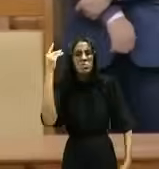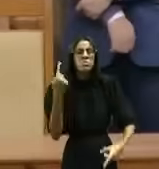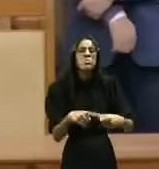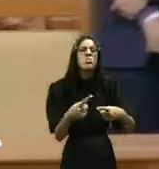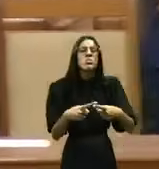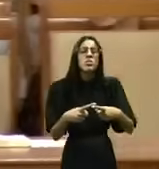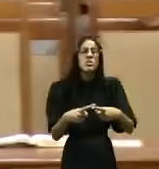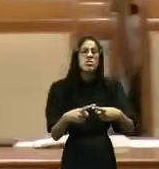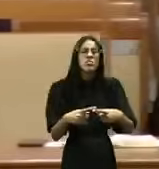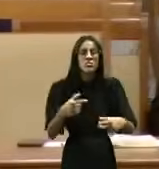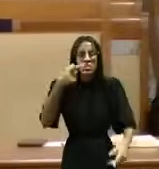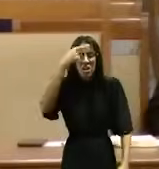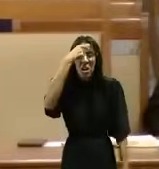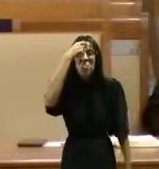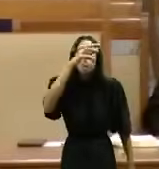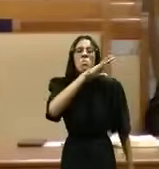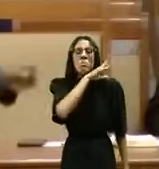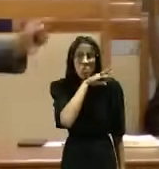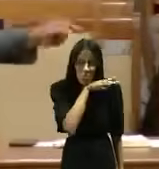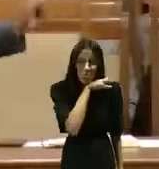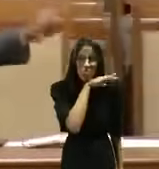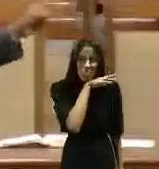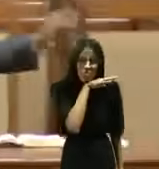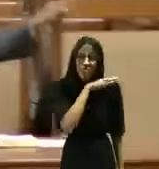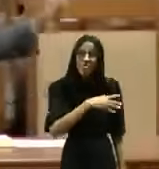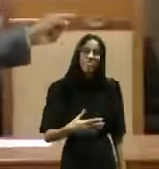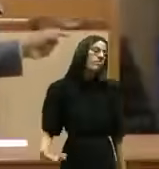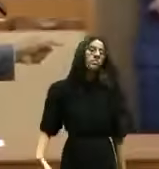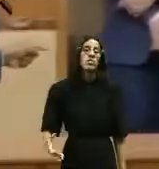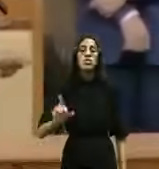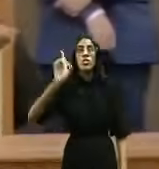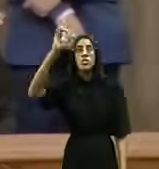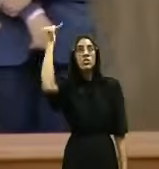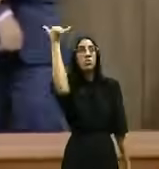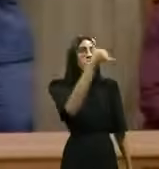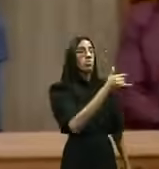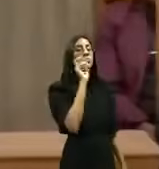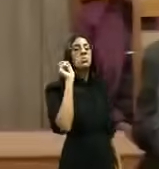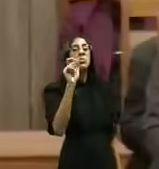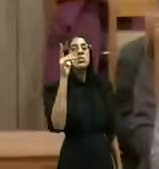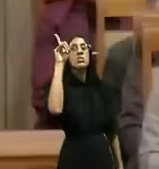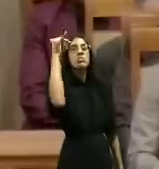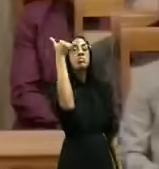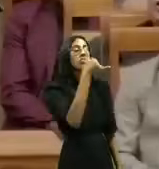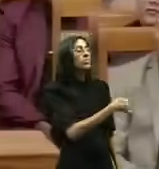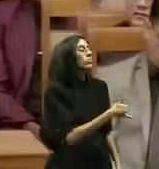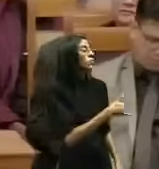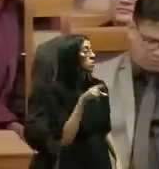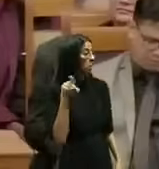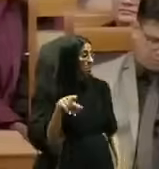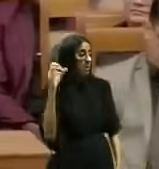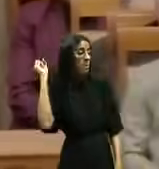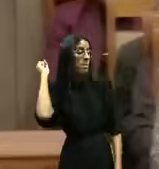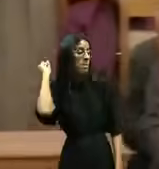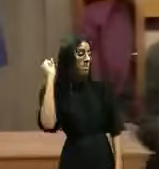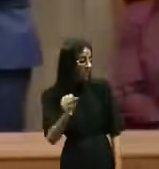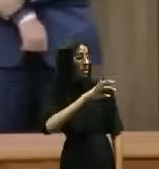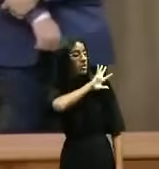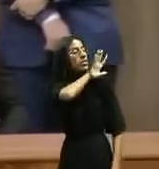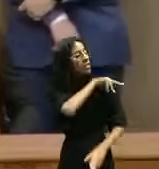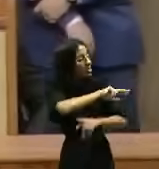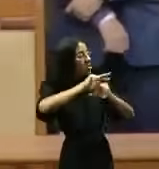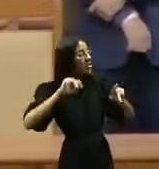quê é tapada Olha que era Deus falando o que foi que Deus disse para Pedro mata e ele disse eu sou